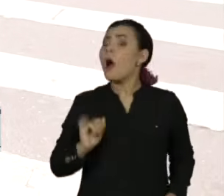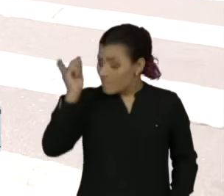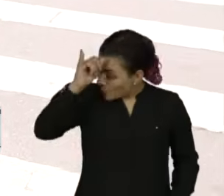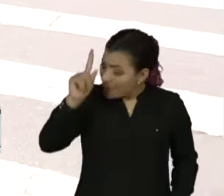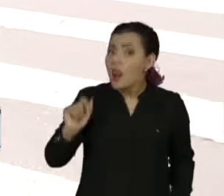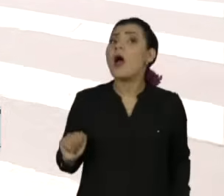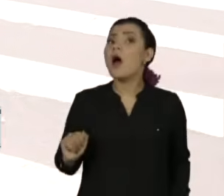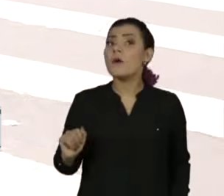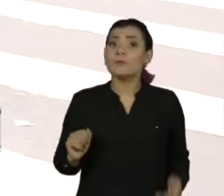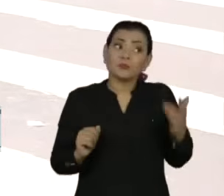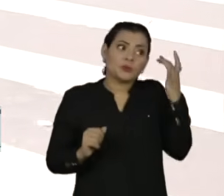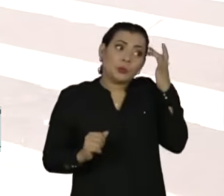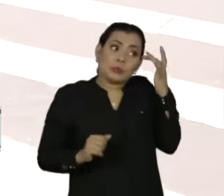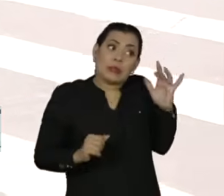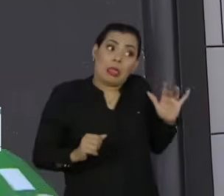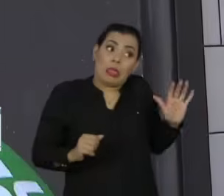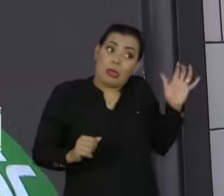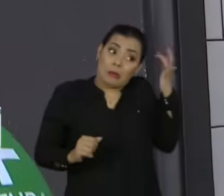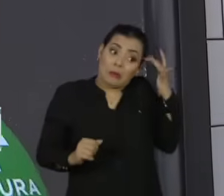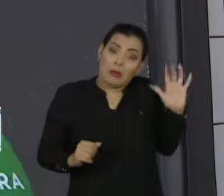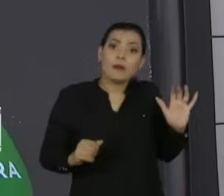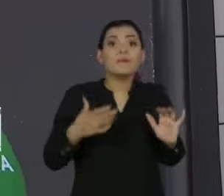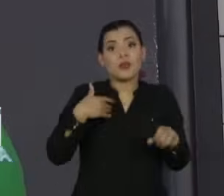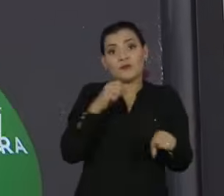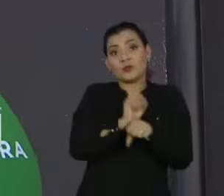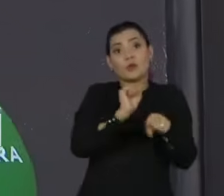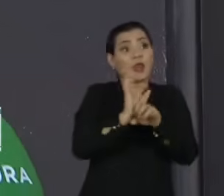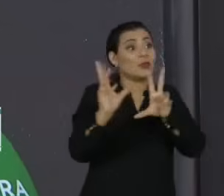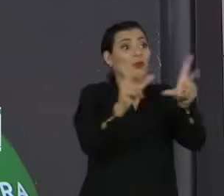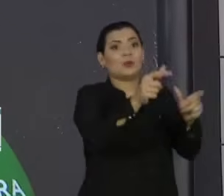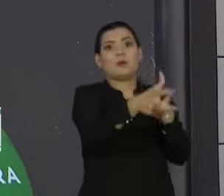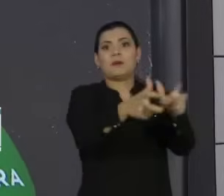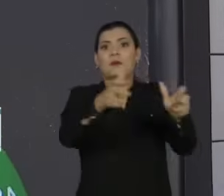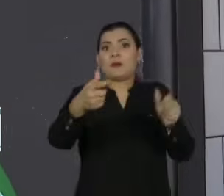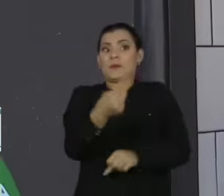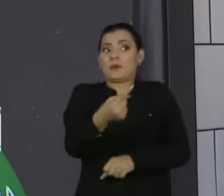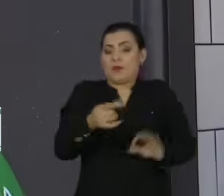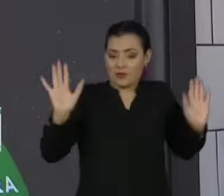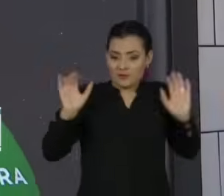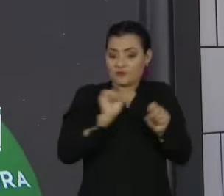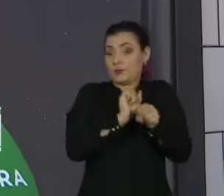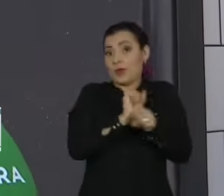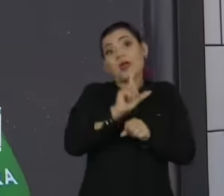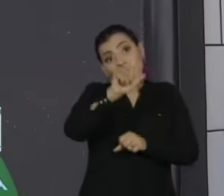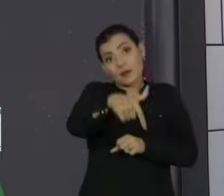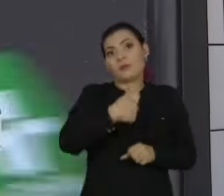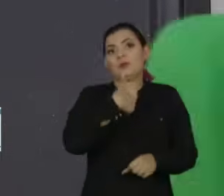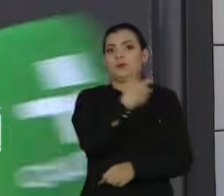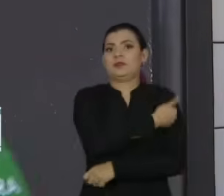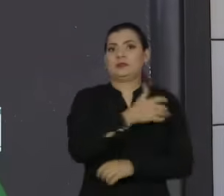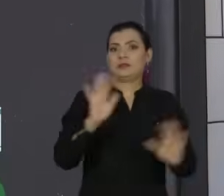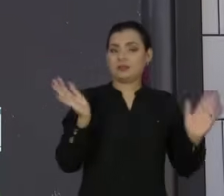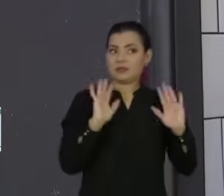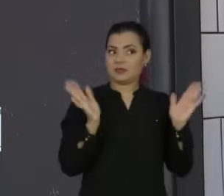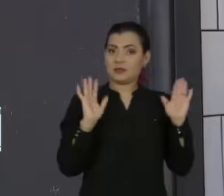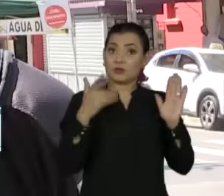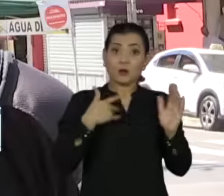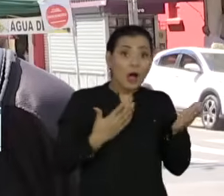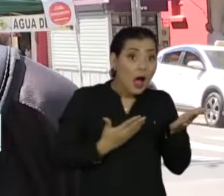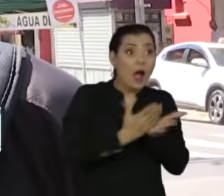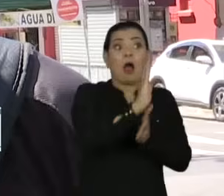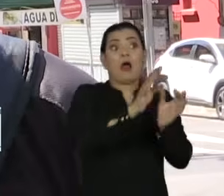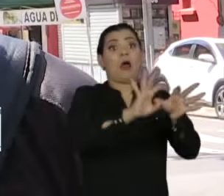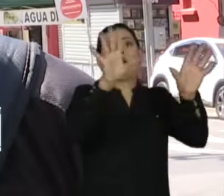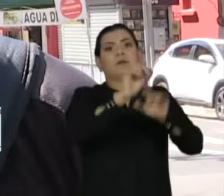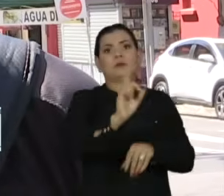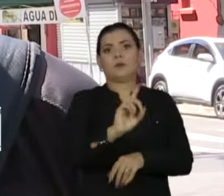ainda não, viu? Eu não sei. Eu vou esperar todo mundo se vacinar primeiro. Aí depois eu vacino, mas quando sair não. Eu